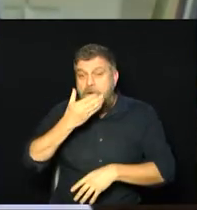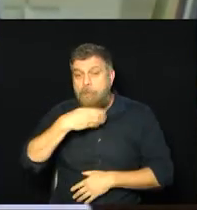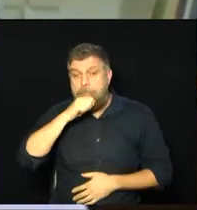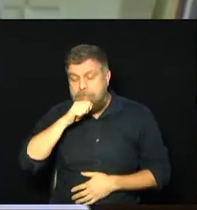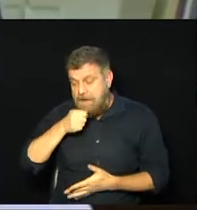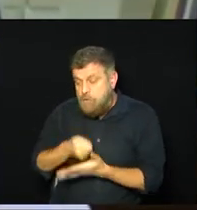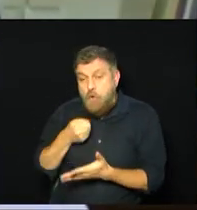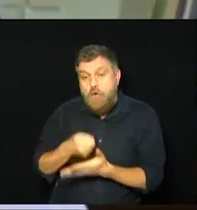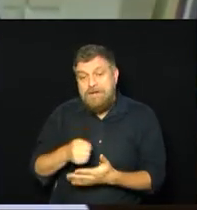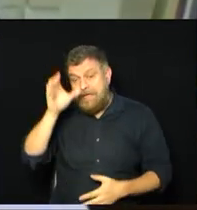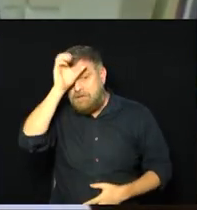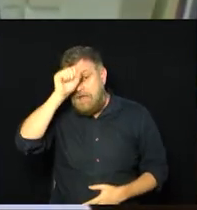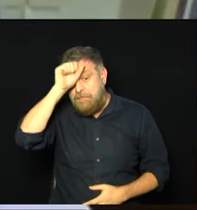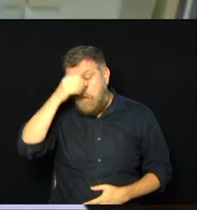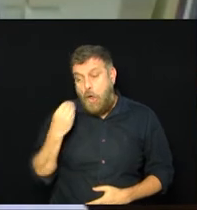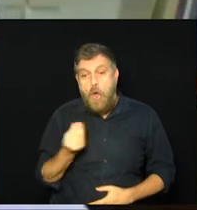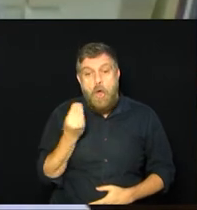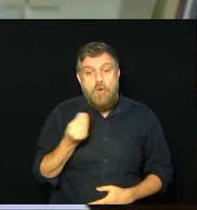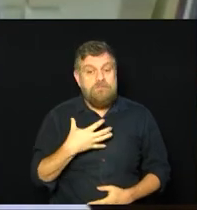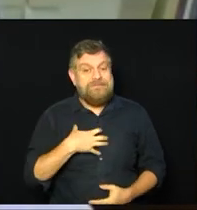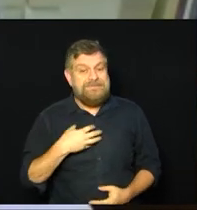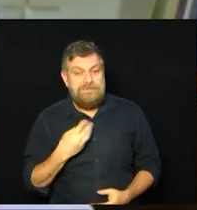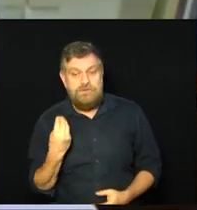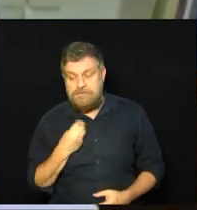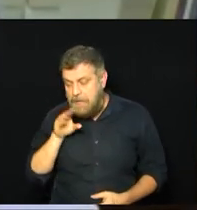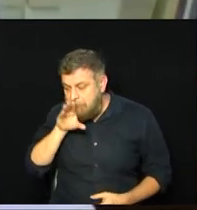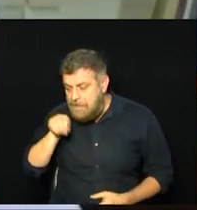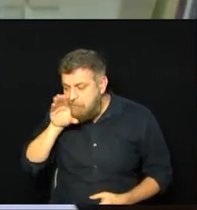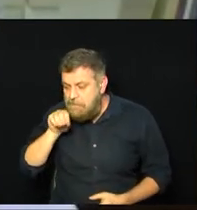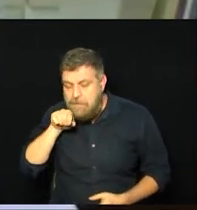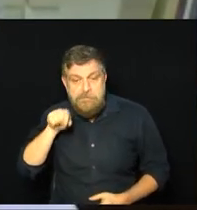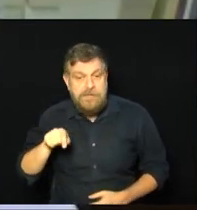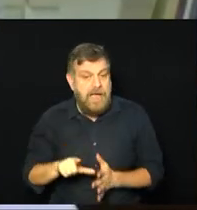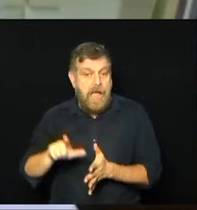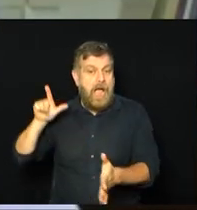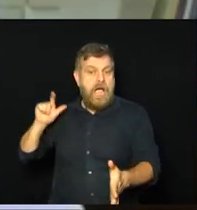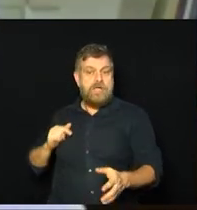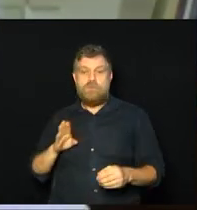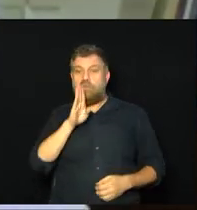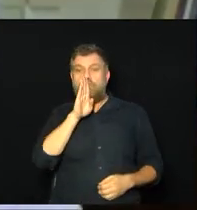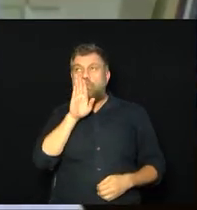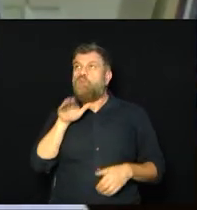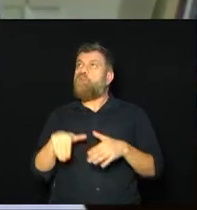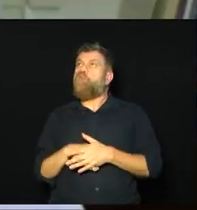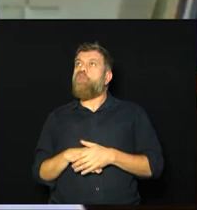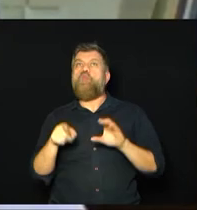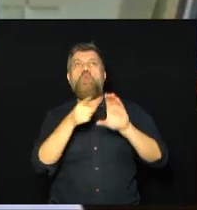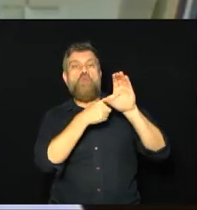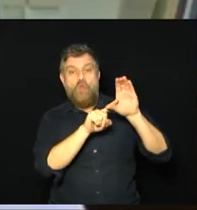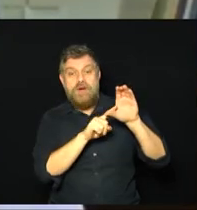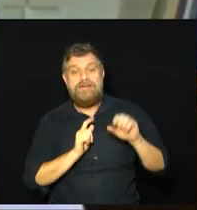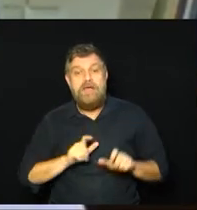a aprenderem a falar com os filhos de temas que antes eles jamais tratariam, né? E a perda de